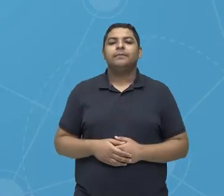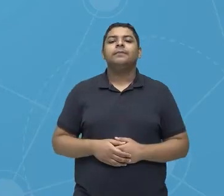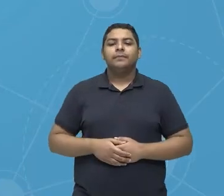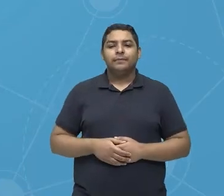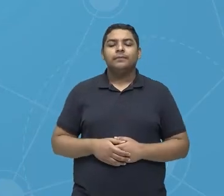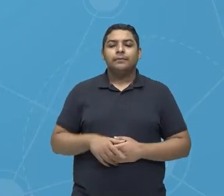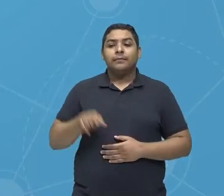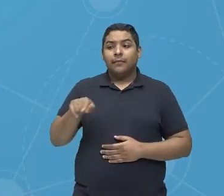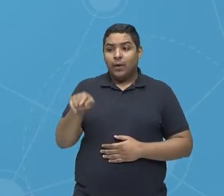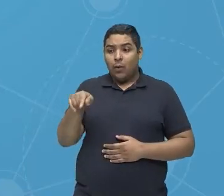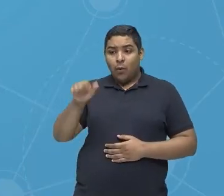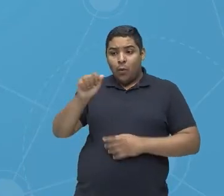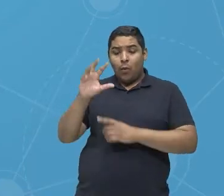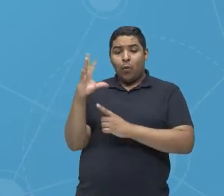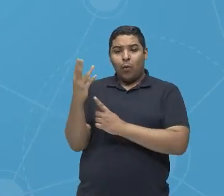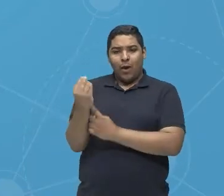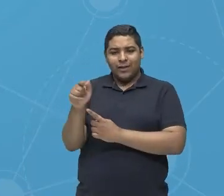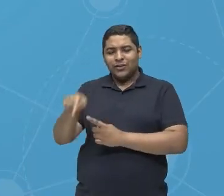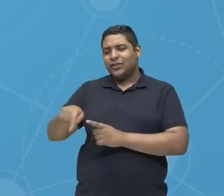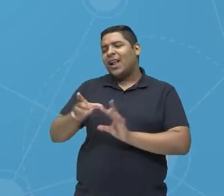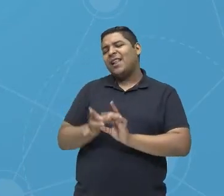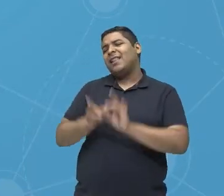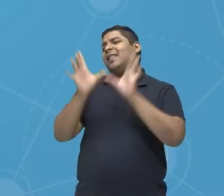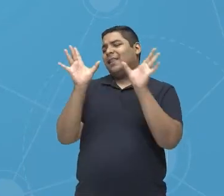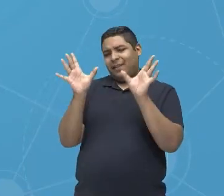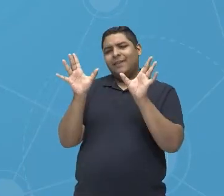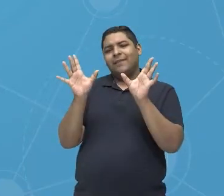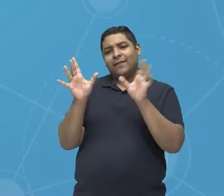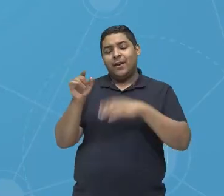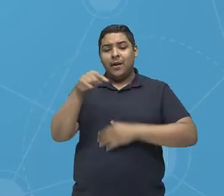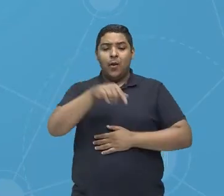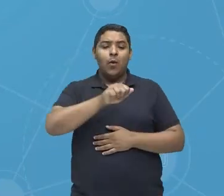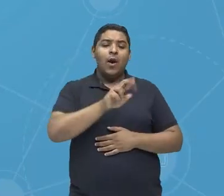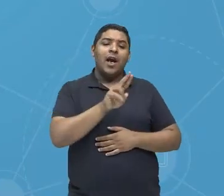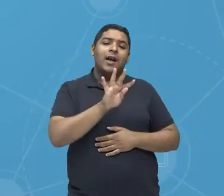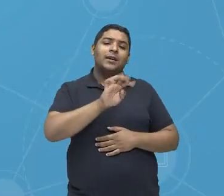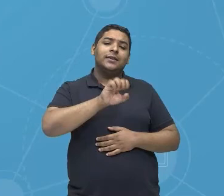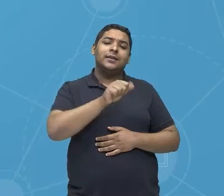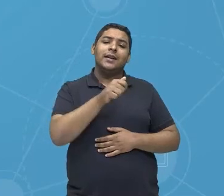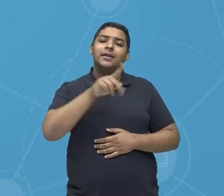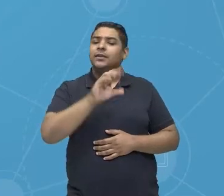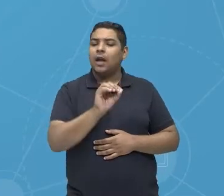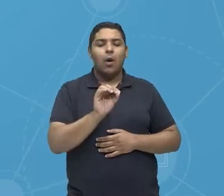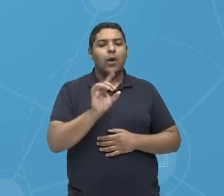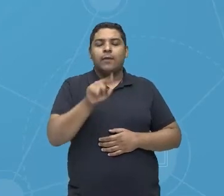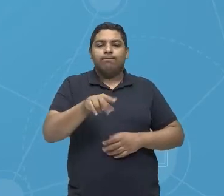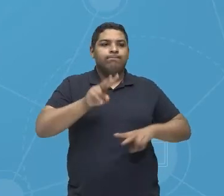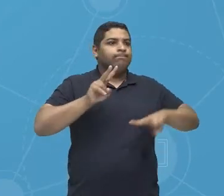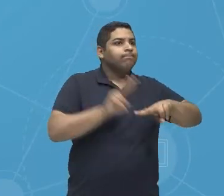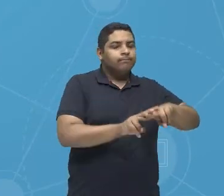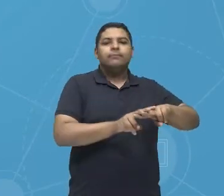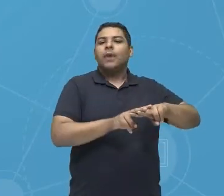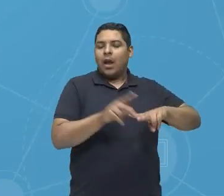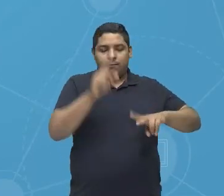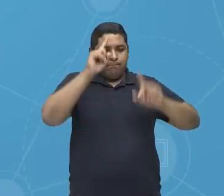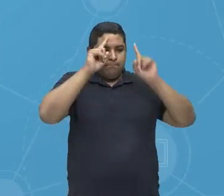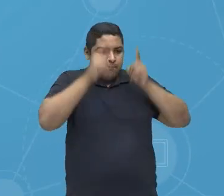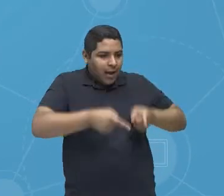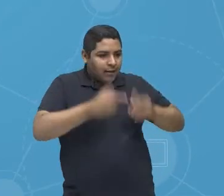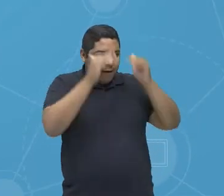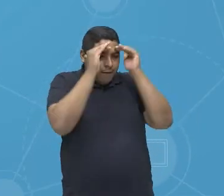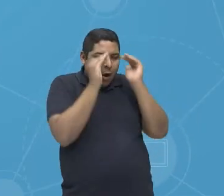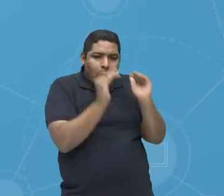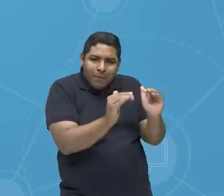Mas o artesão não, ele vai reproduzir algo que alguém solicita. E quem é que solicitava, quem é que determinava, quem é que dominava